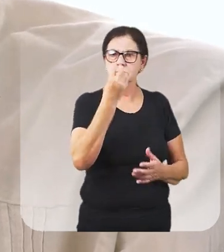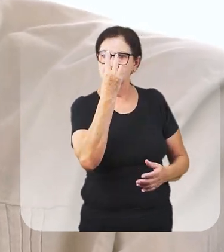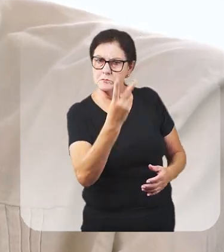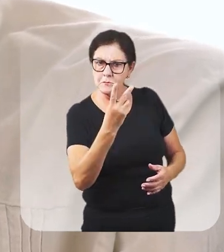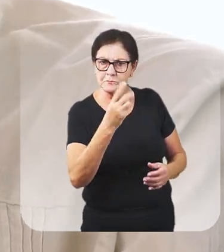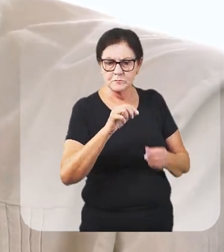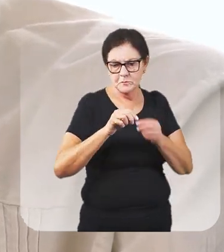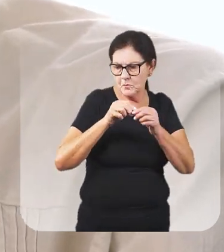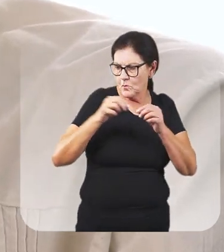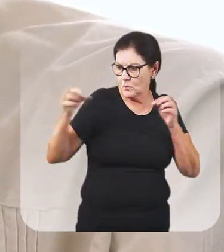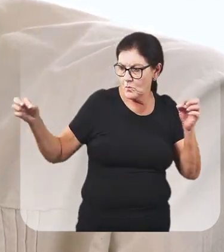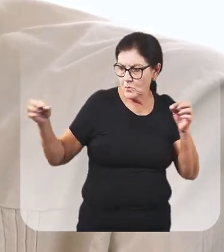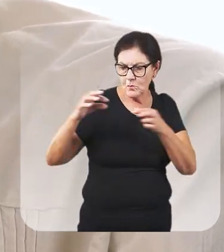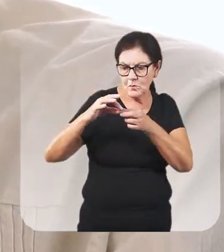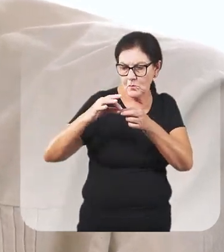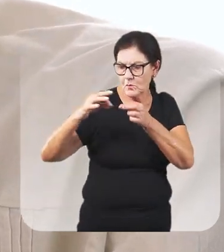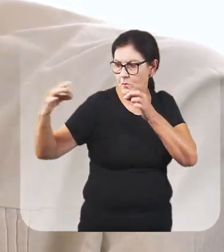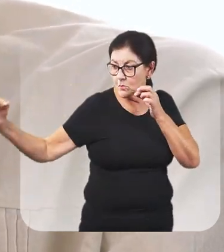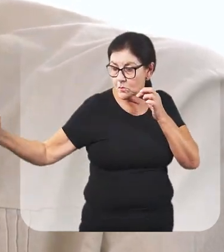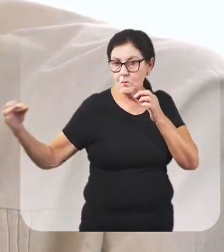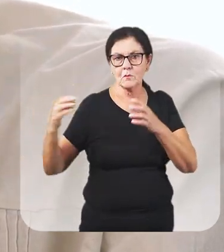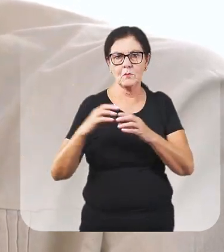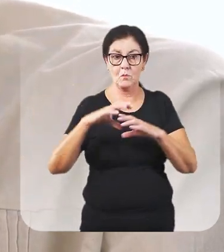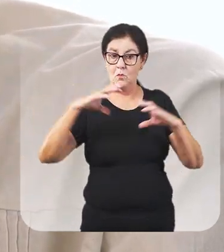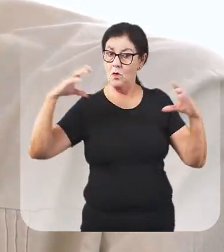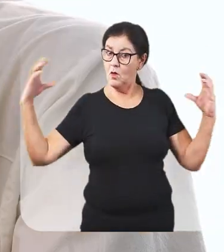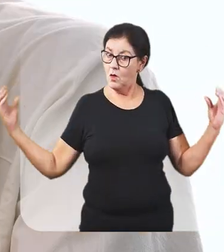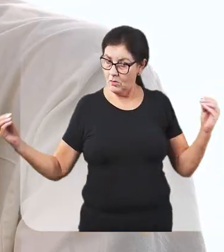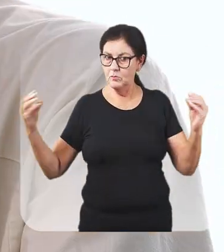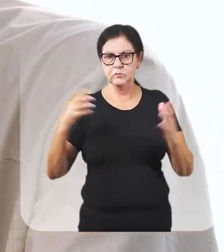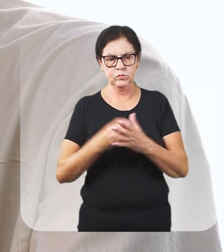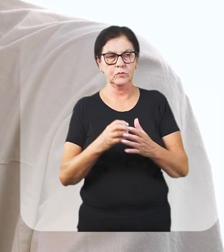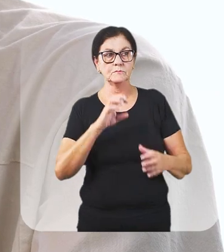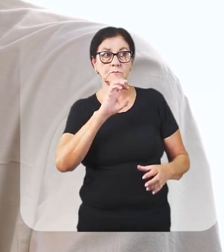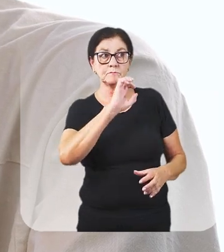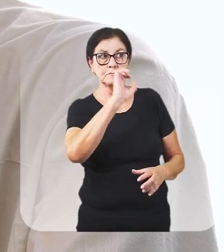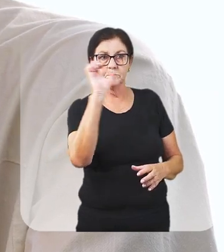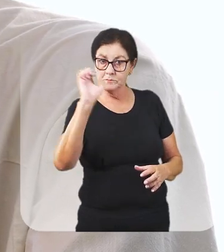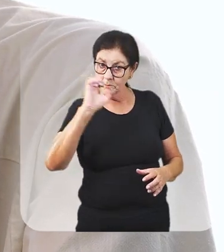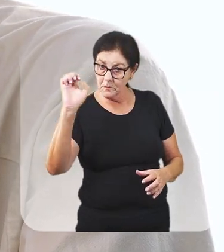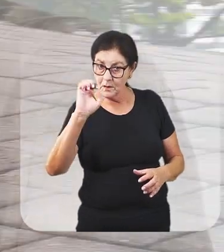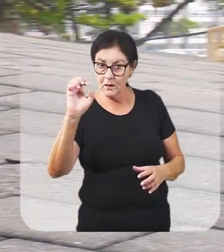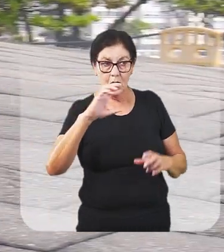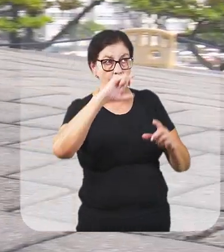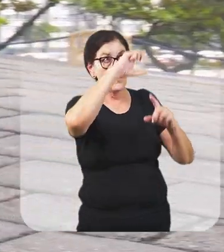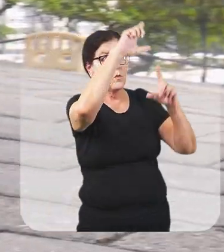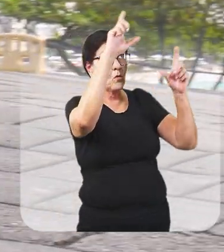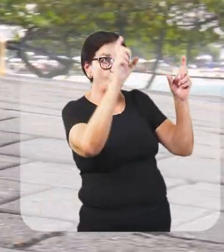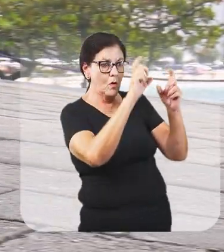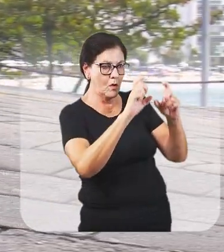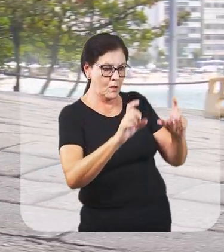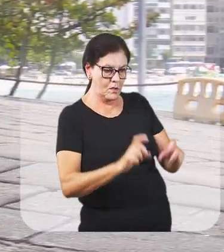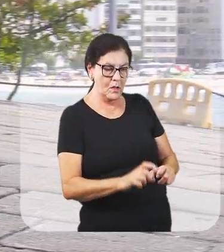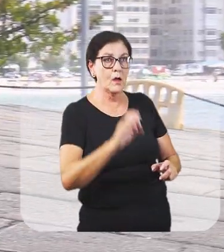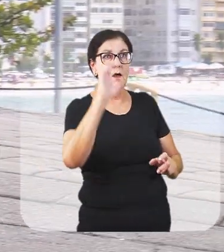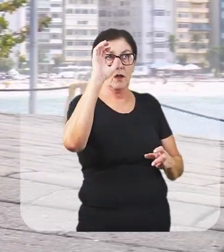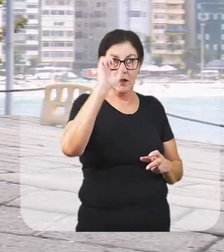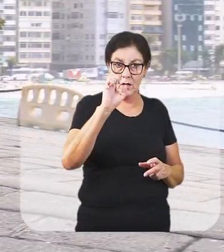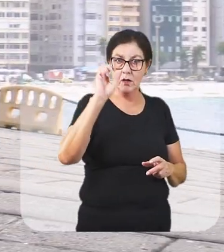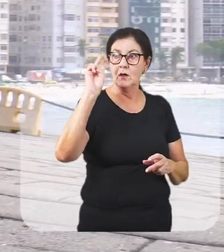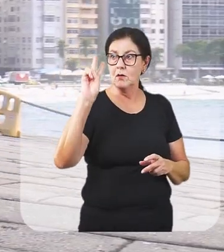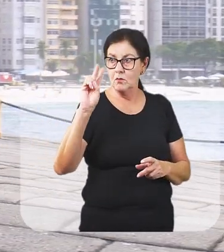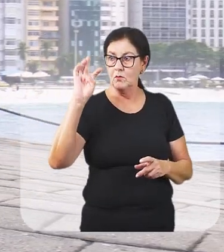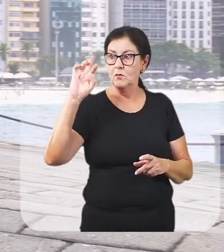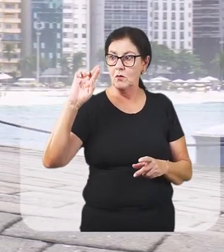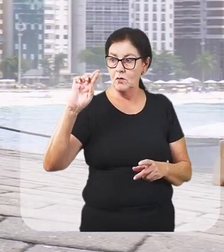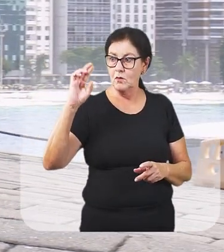que foi muito defendido na Europa no final do século XIX e foram feitos vários fortes desse tipo. Esse é um dos maiores que teve no mundo na